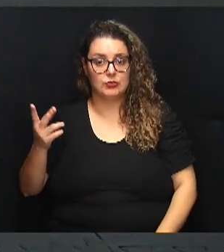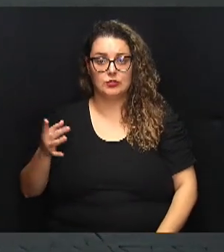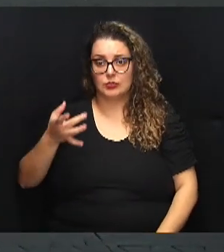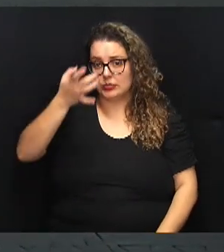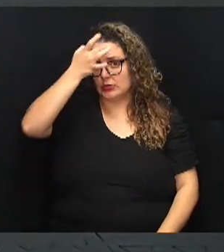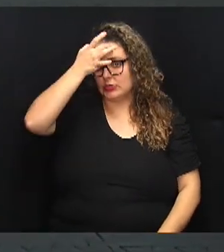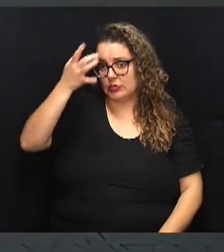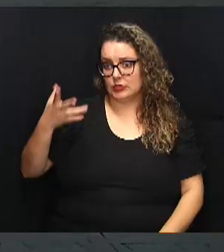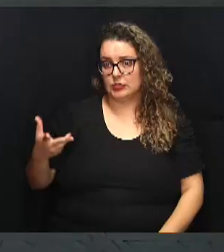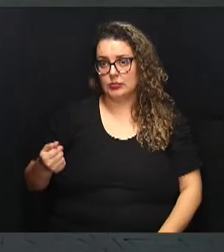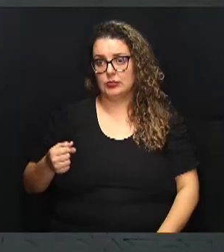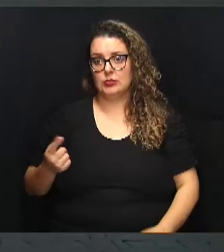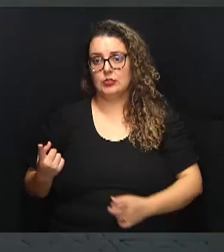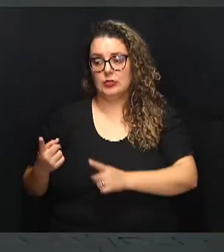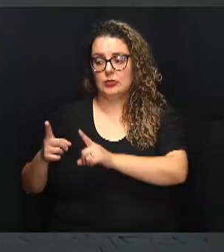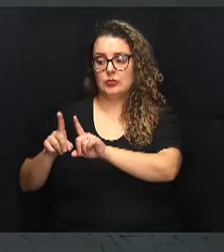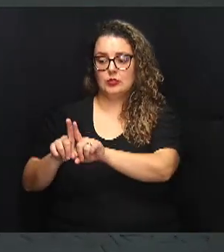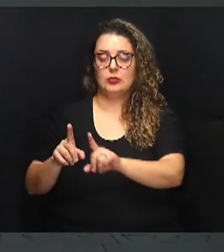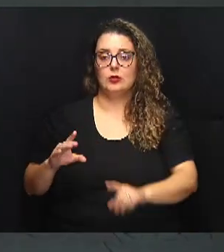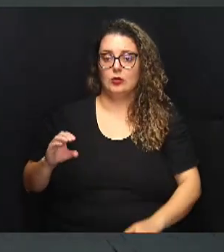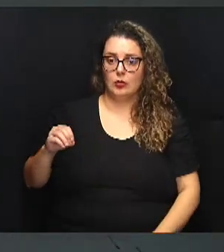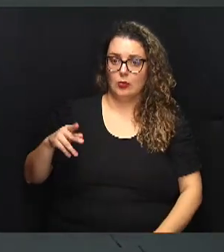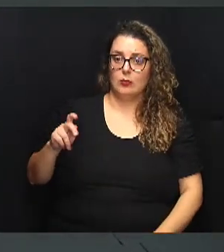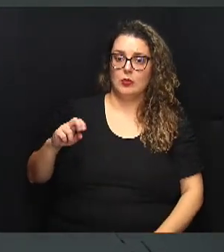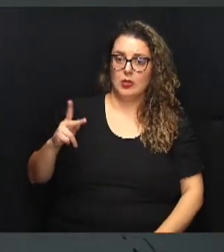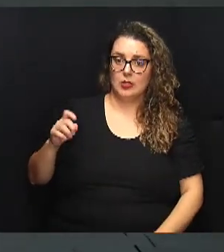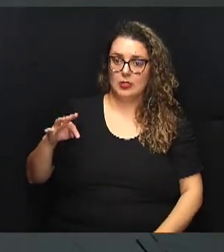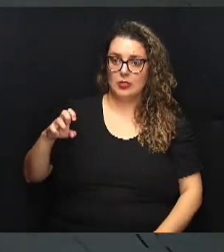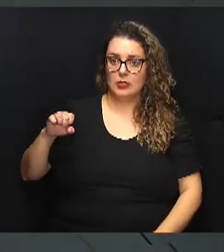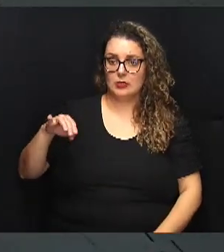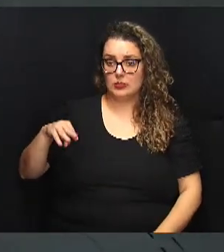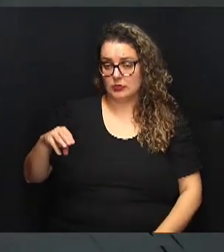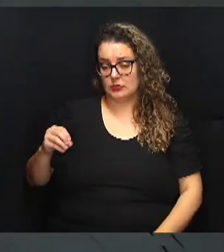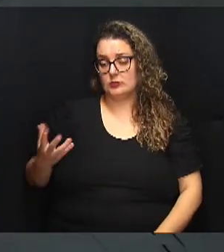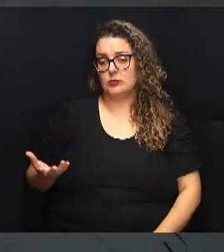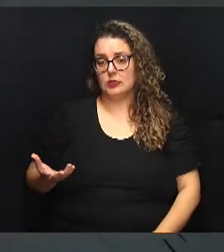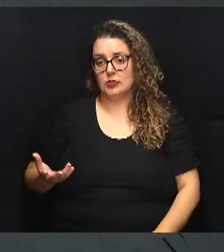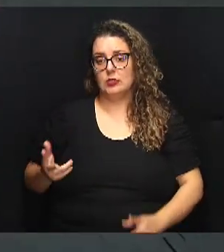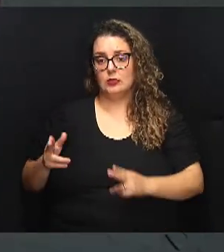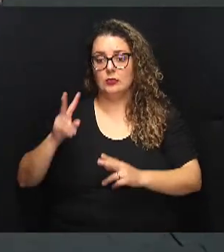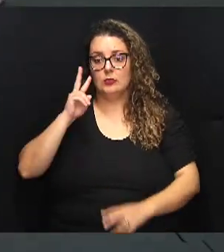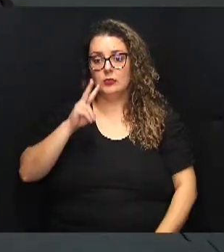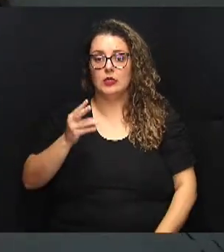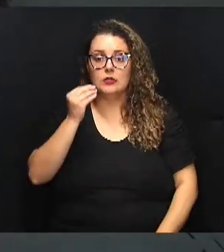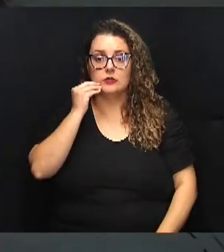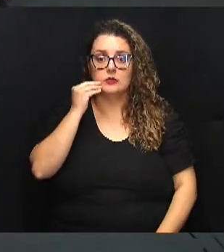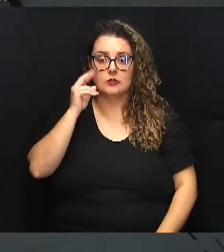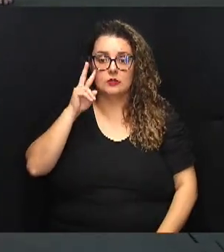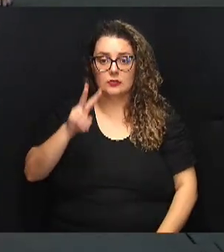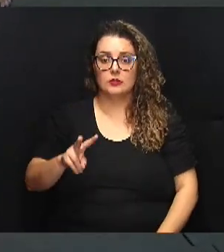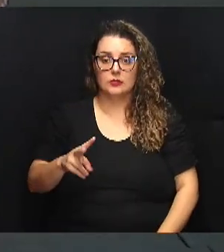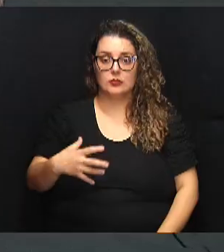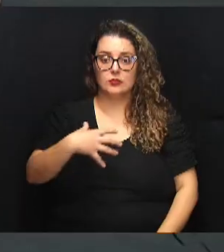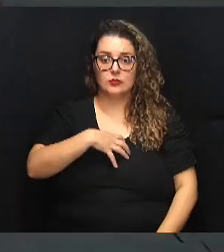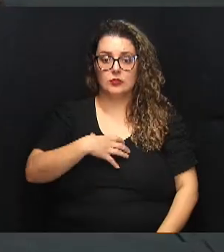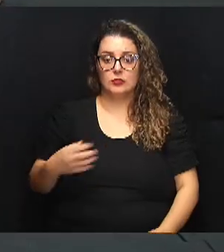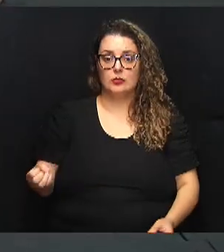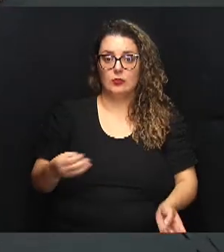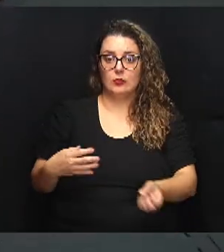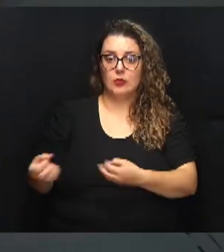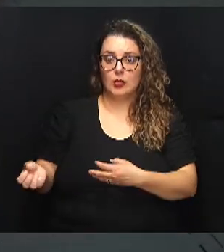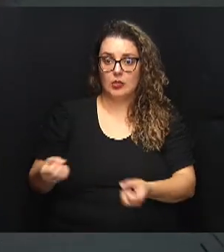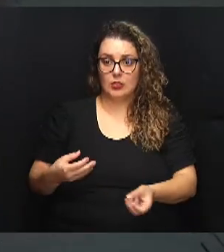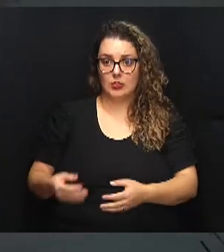virtudes, do companheirismo, igual a gente pode ver. Ela tenta manter, de uma forma moderna,